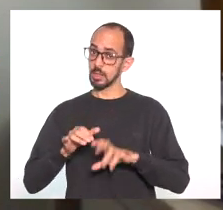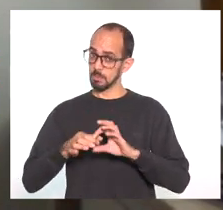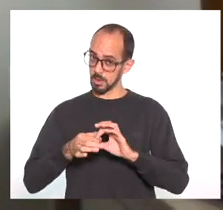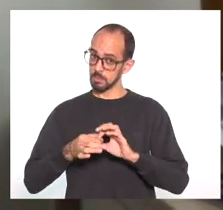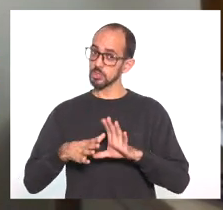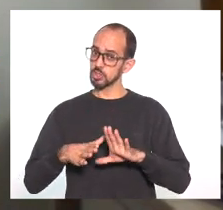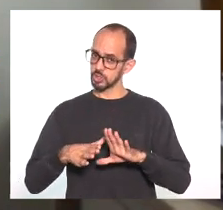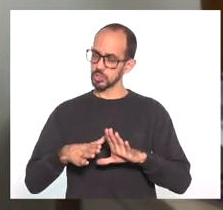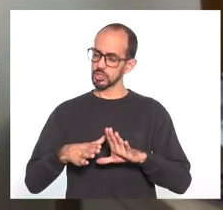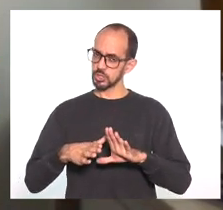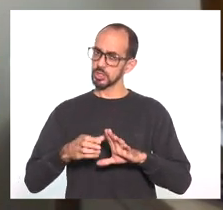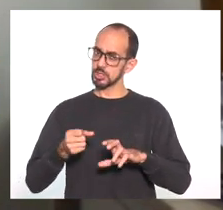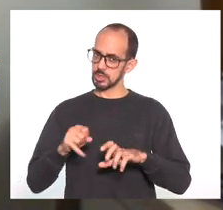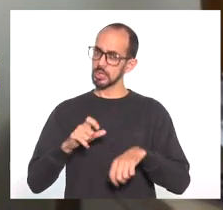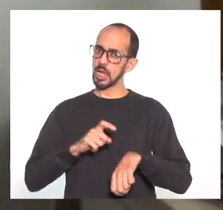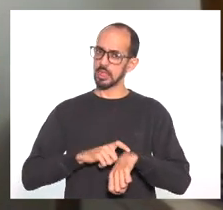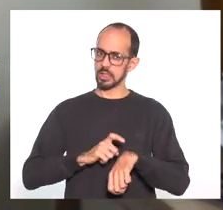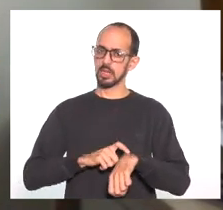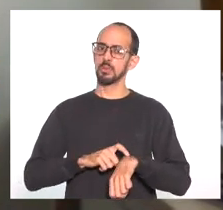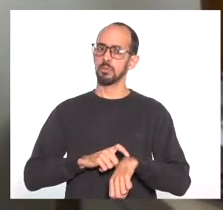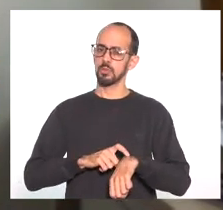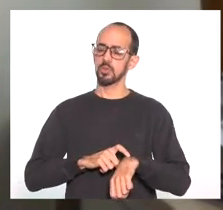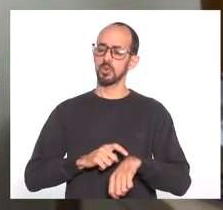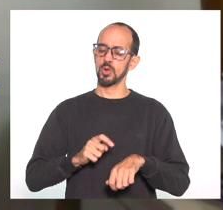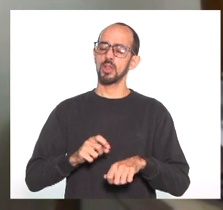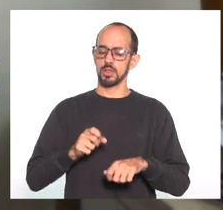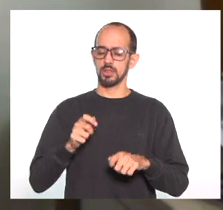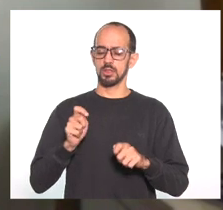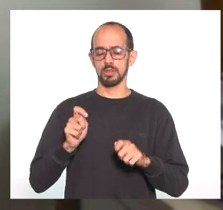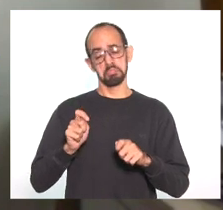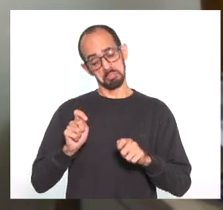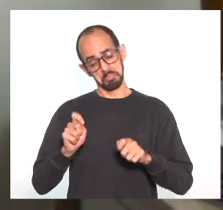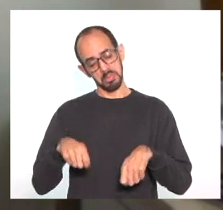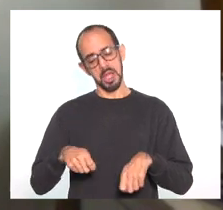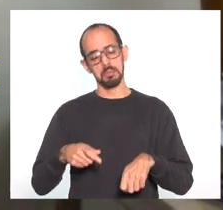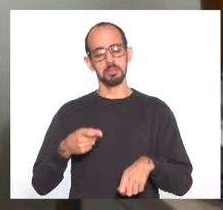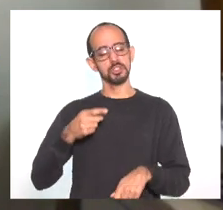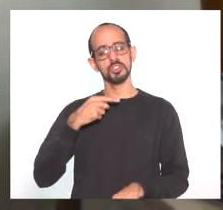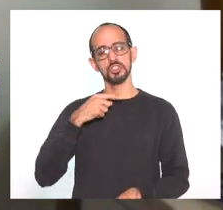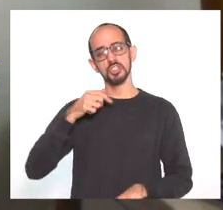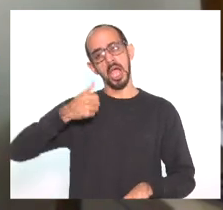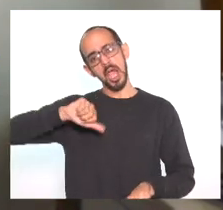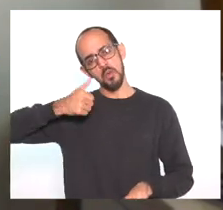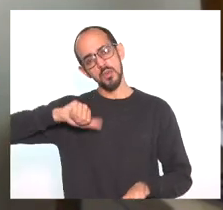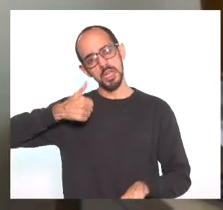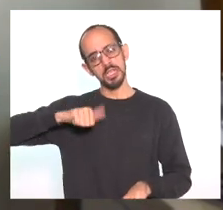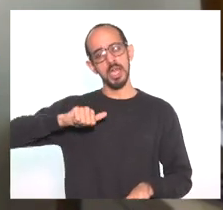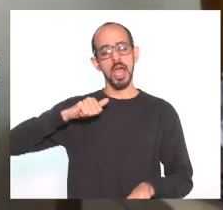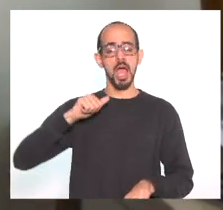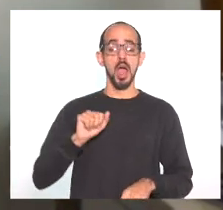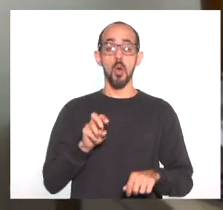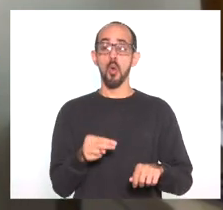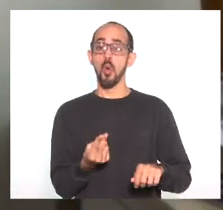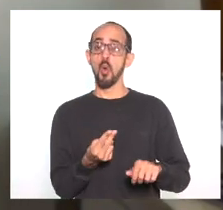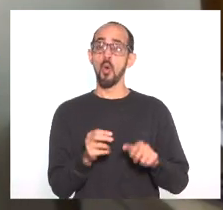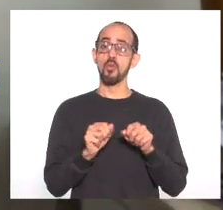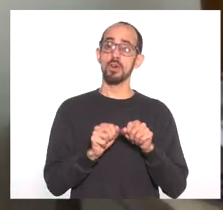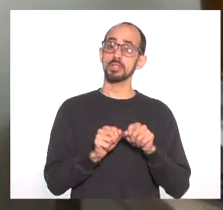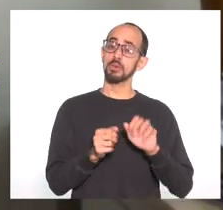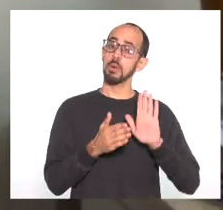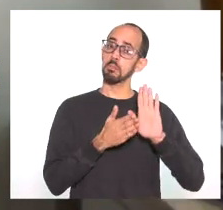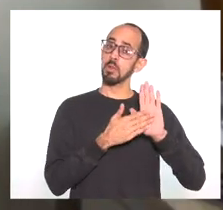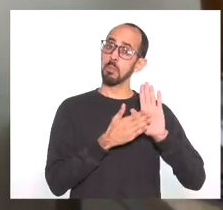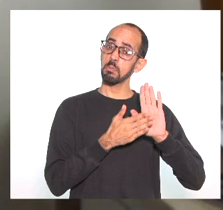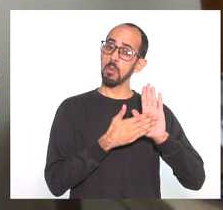nessa questão, ou mesmo, na hora de também fazer o relatório, fazer uma proposição